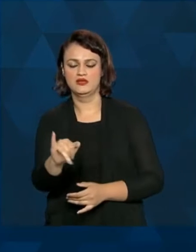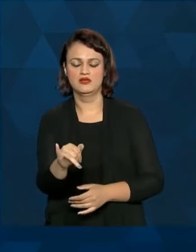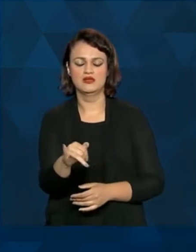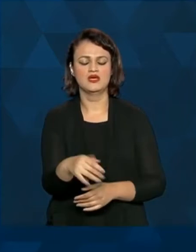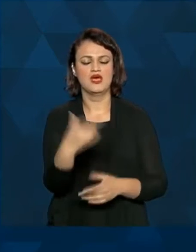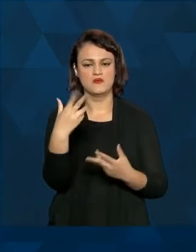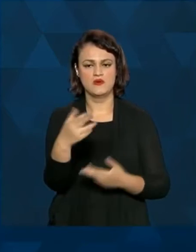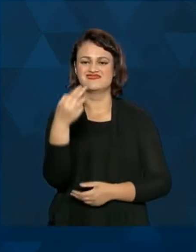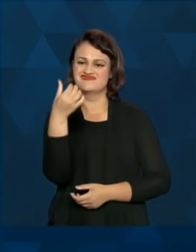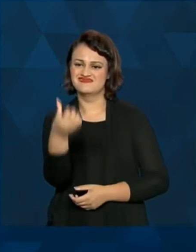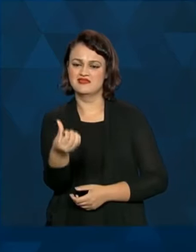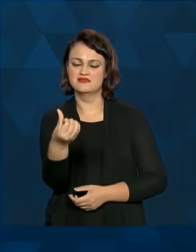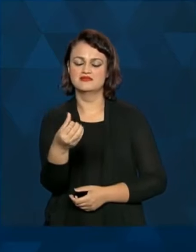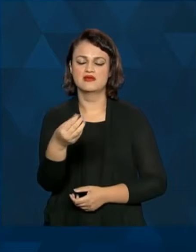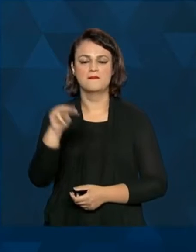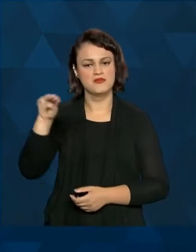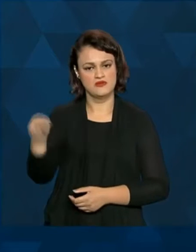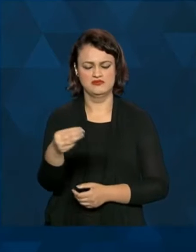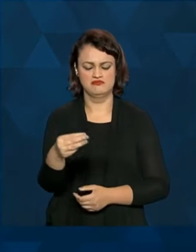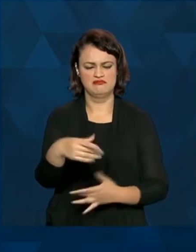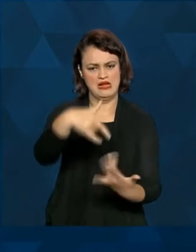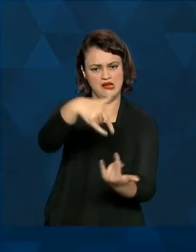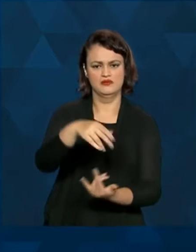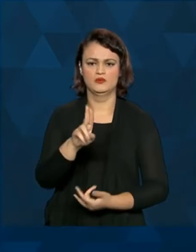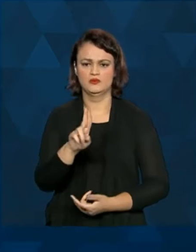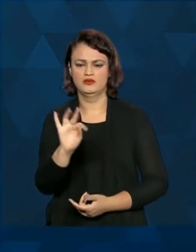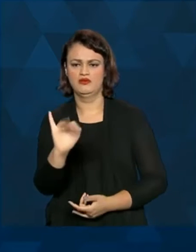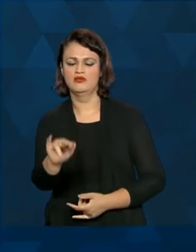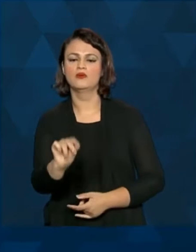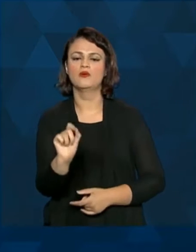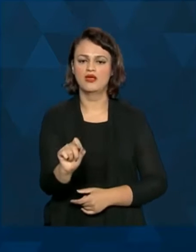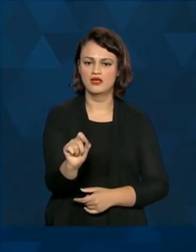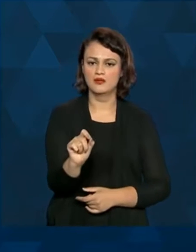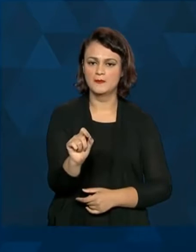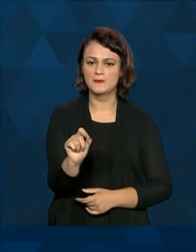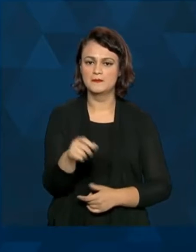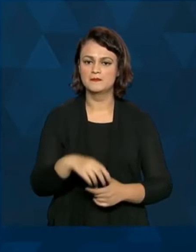de 6 milhões. Lembrando que esse leito de UTI é considerado